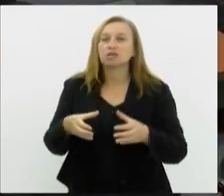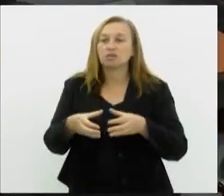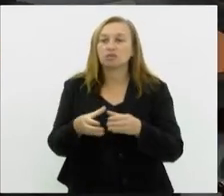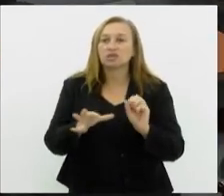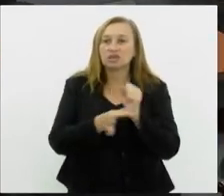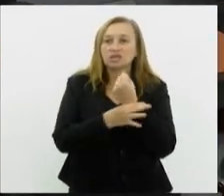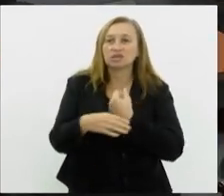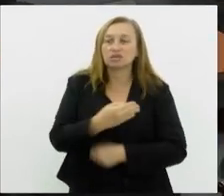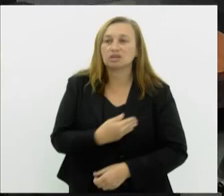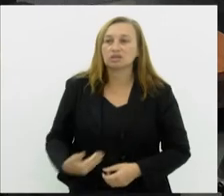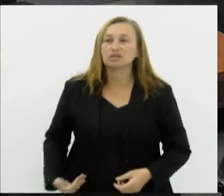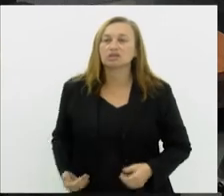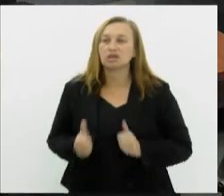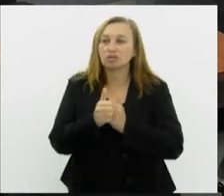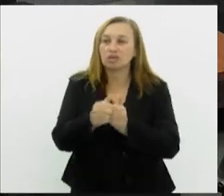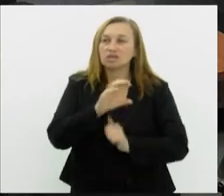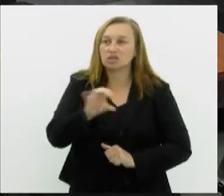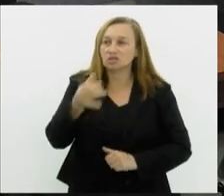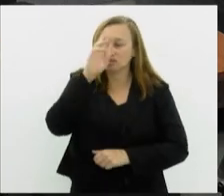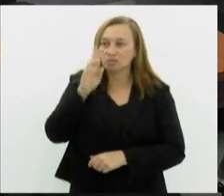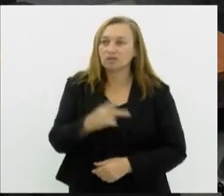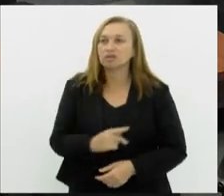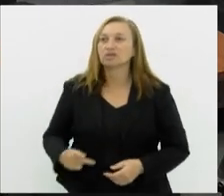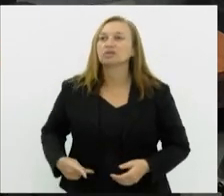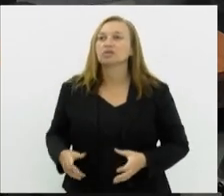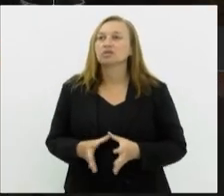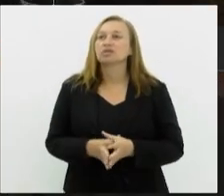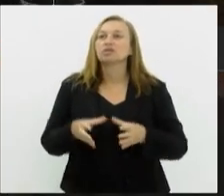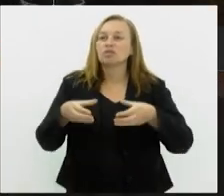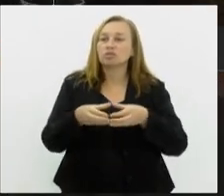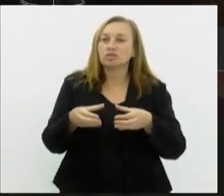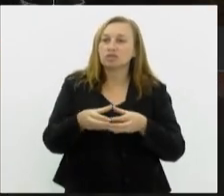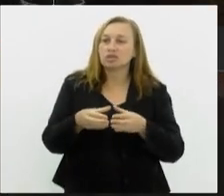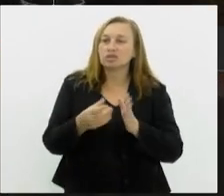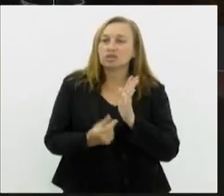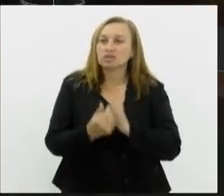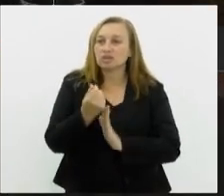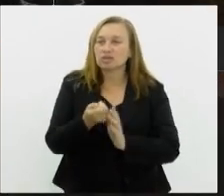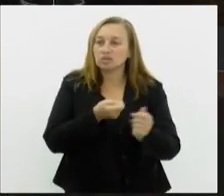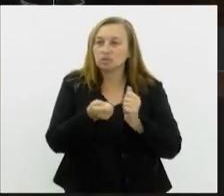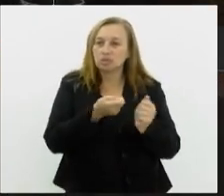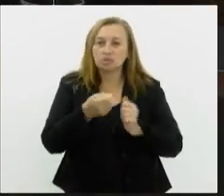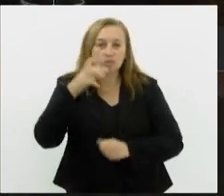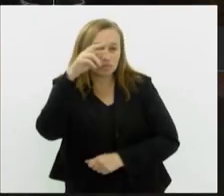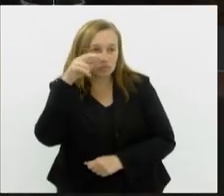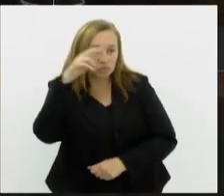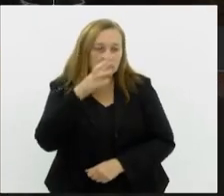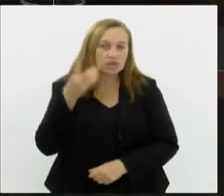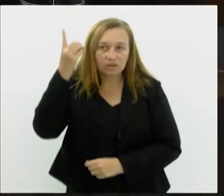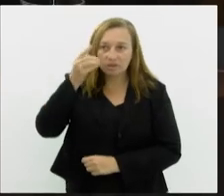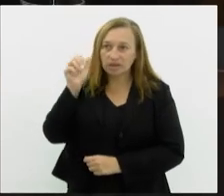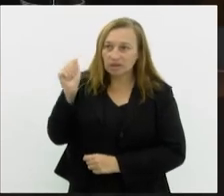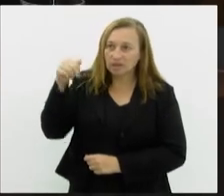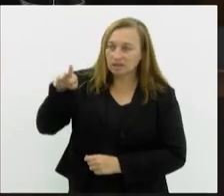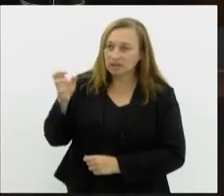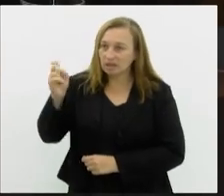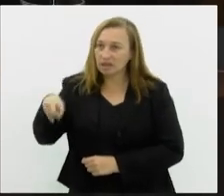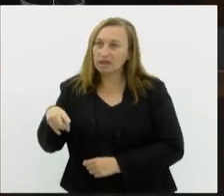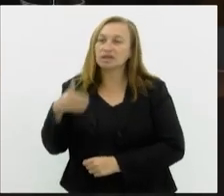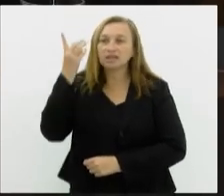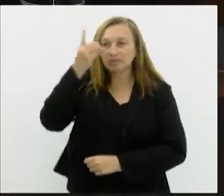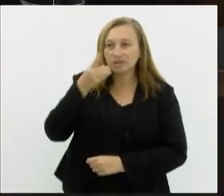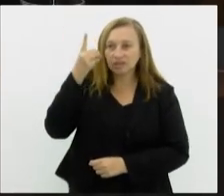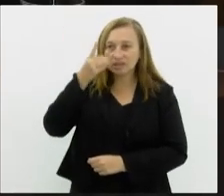de Segurança Pública. Acompanha a CCJ, presidente. Pela Comissão de Orçamento, Fiscalização Financeira e Controle, deputado André Correia.